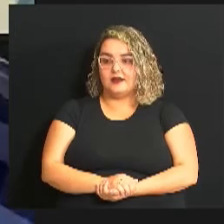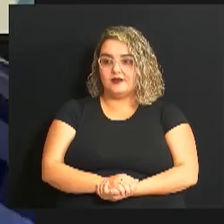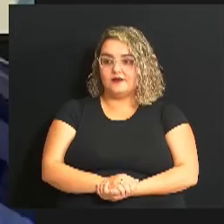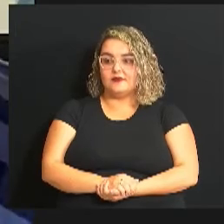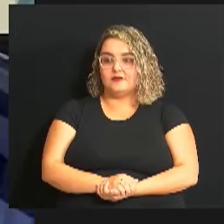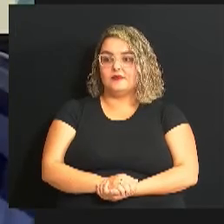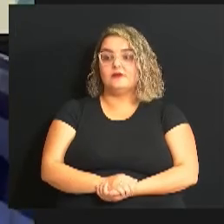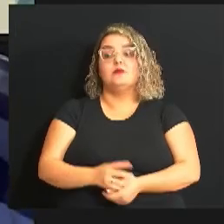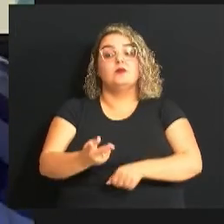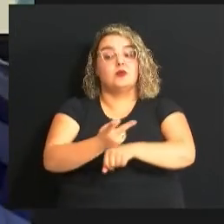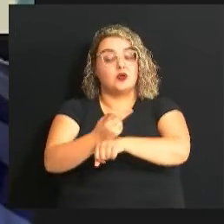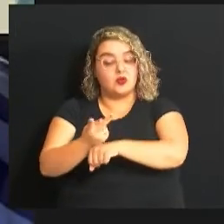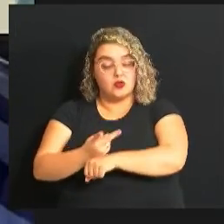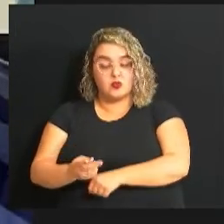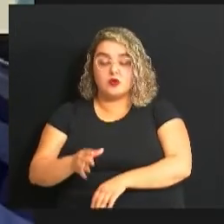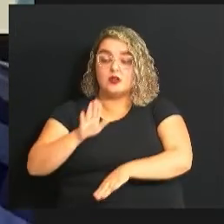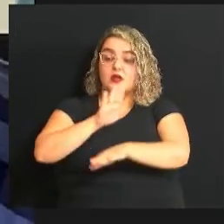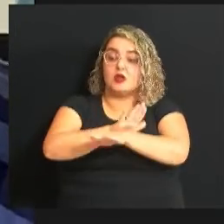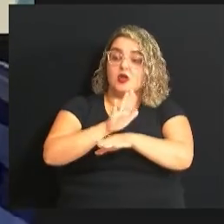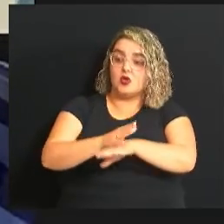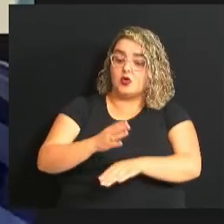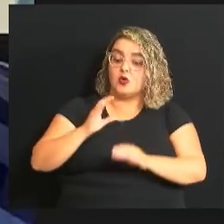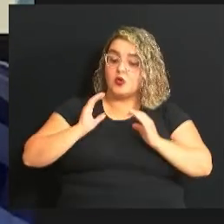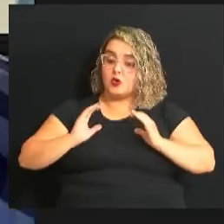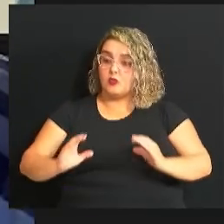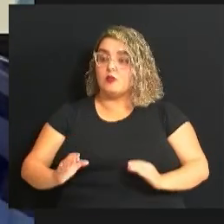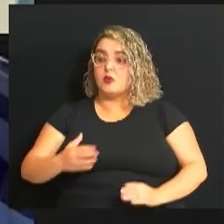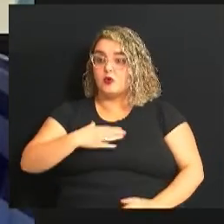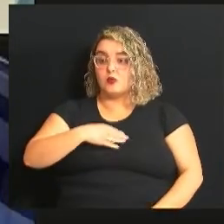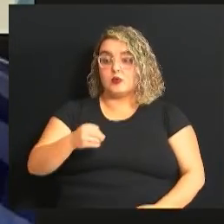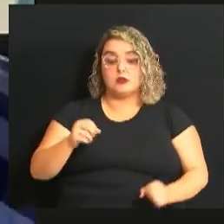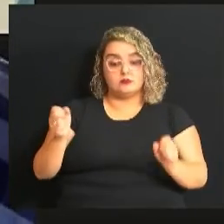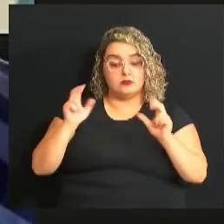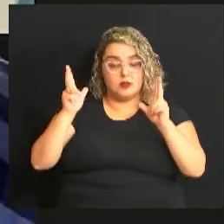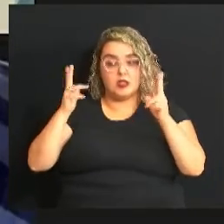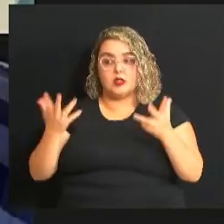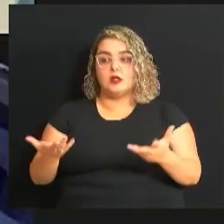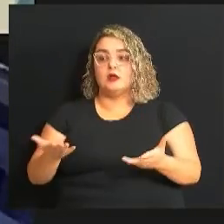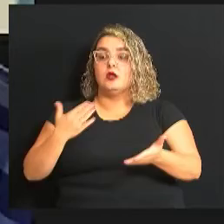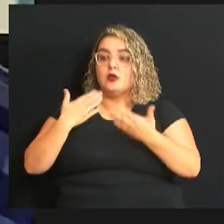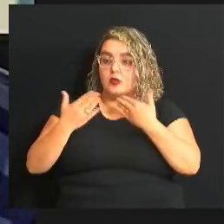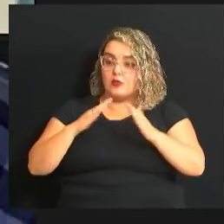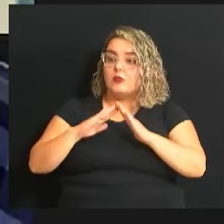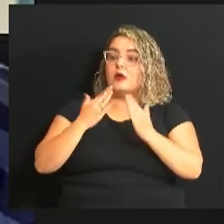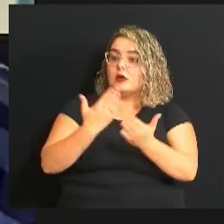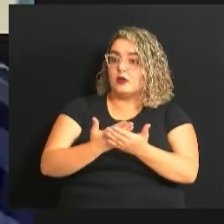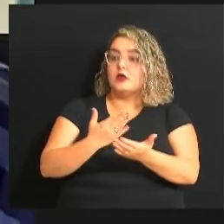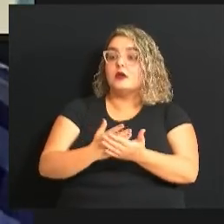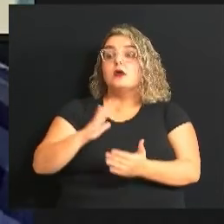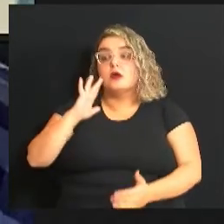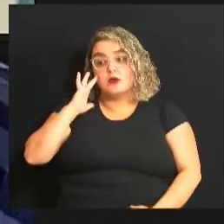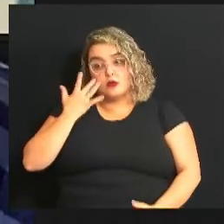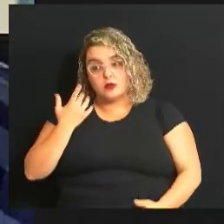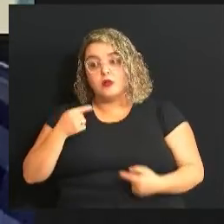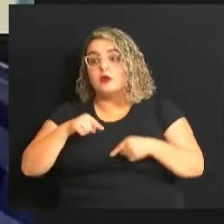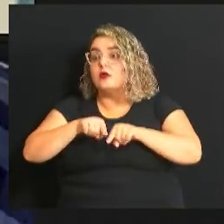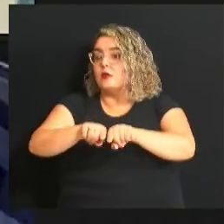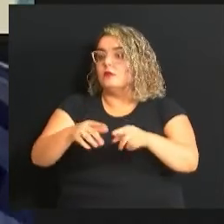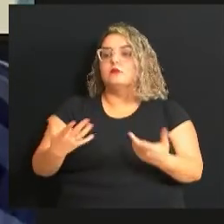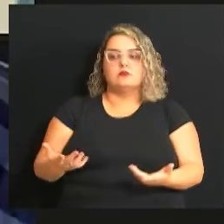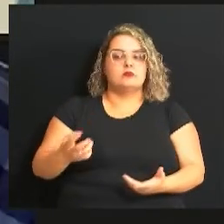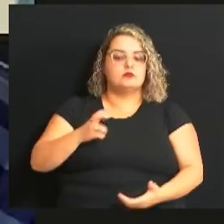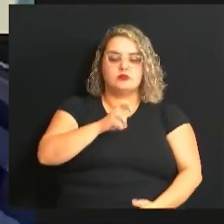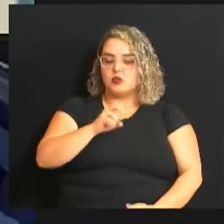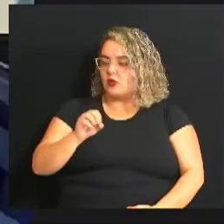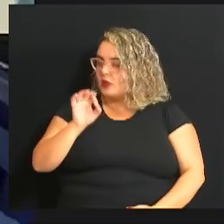se perceberem comportamentos dos seus filhos, que chamem muita atenção, falem com a escola, acho que a escola é uma excelente parceria e já ajuda em 50% dos casos, já